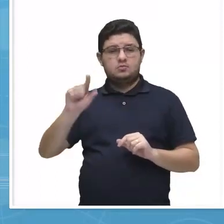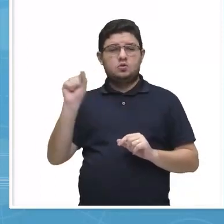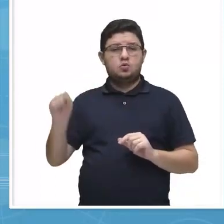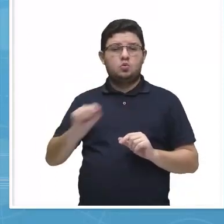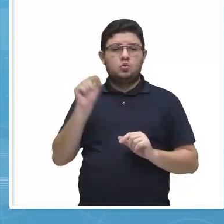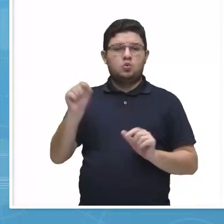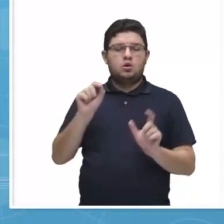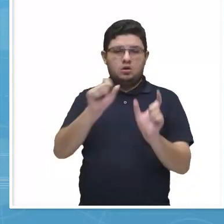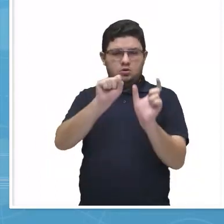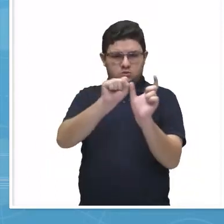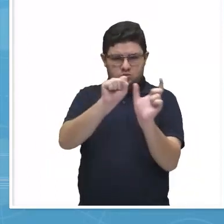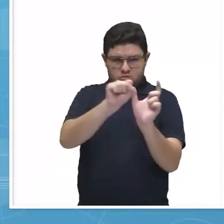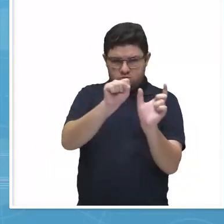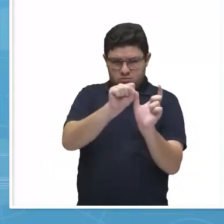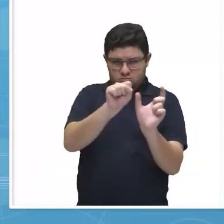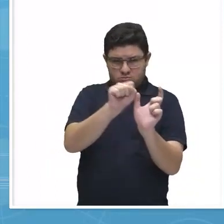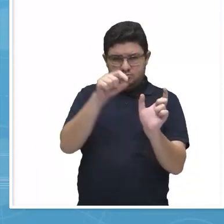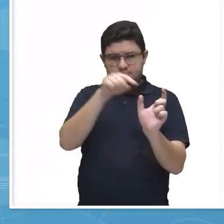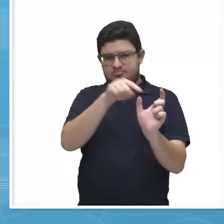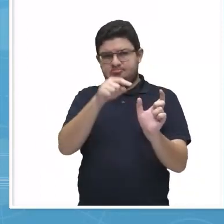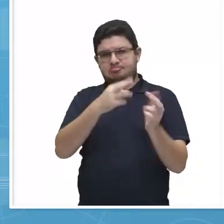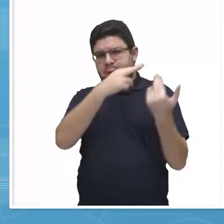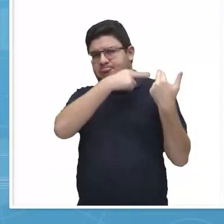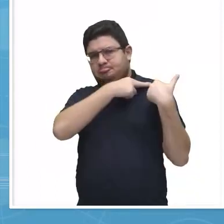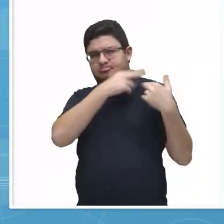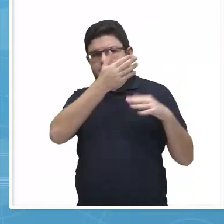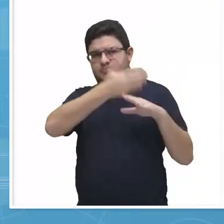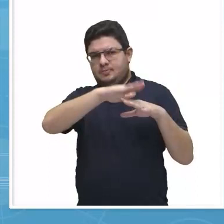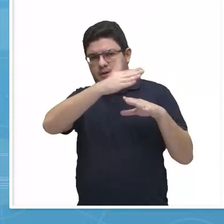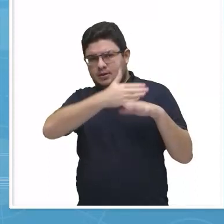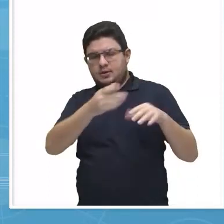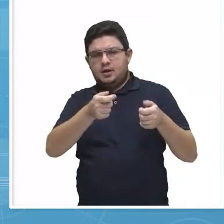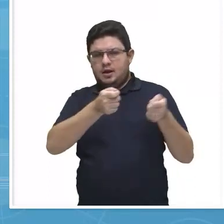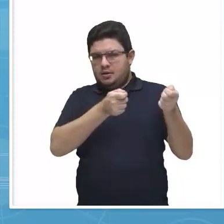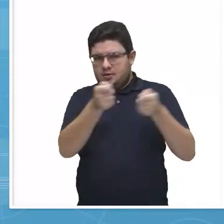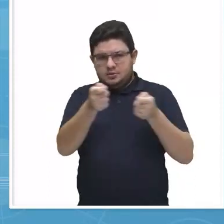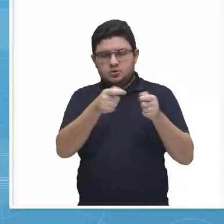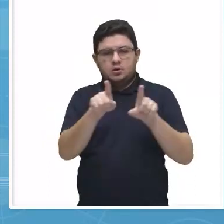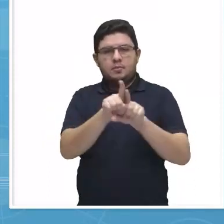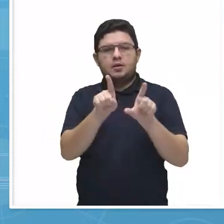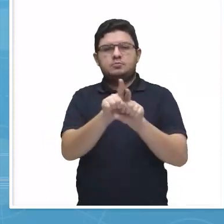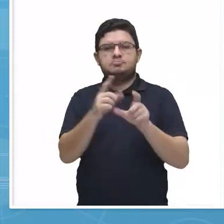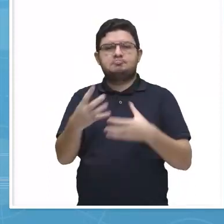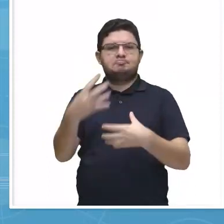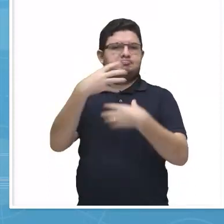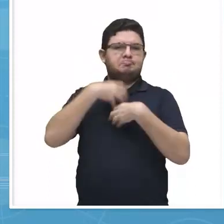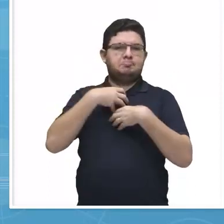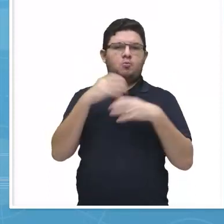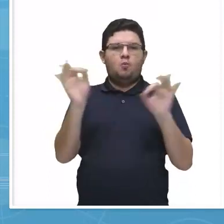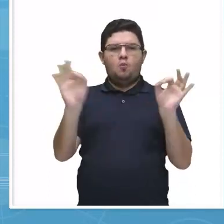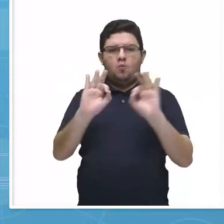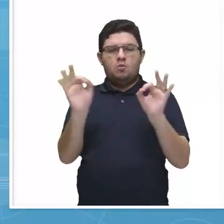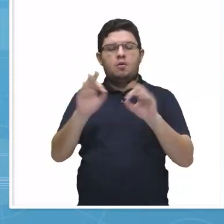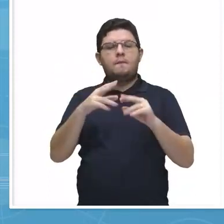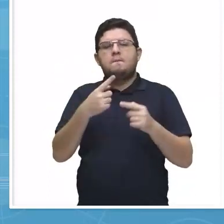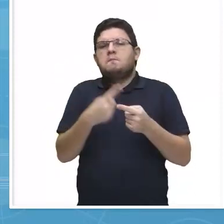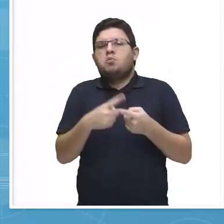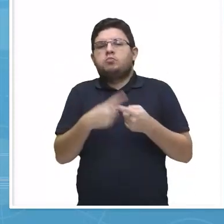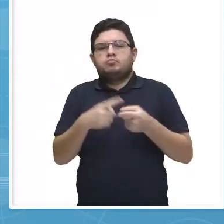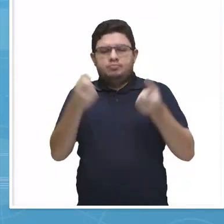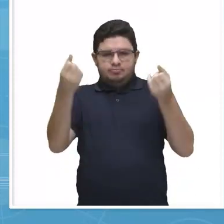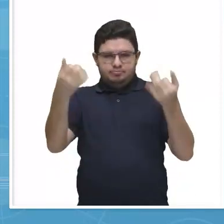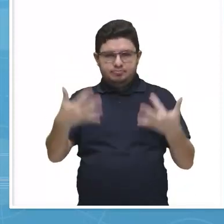vai nem praticar e nem sofrer a ação expressa pelo verbo. Por quê? Porque não